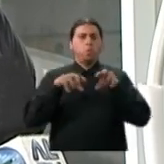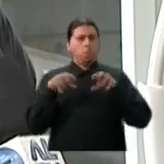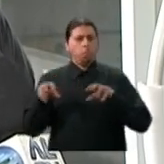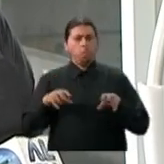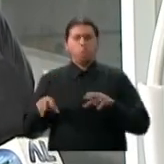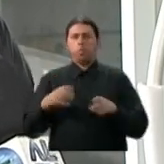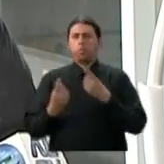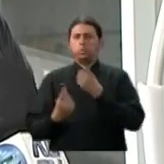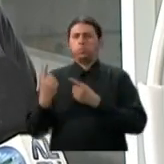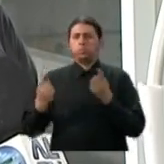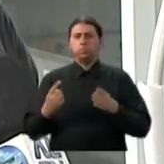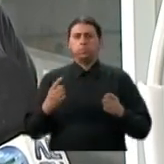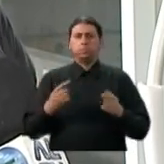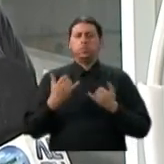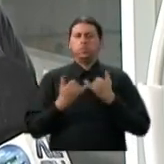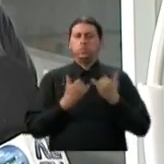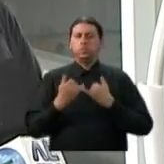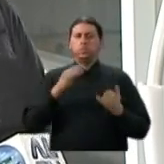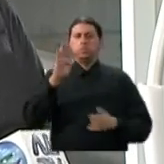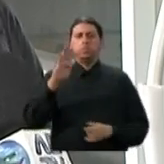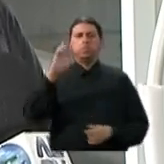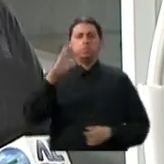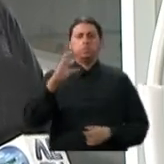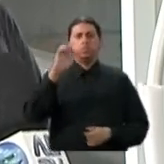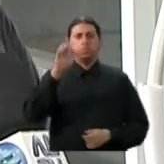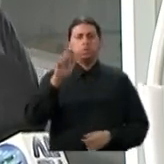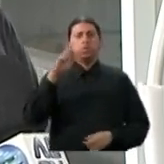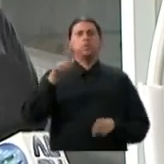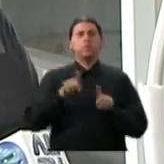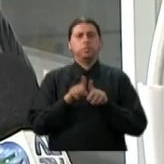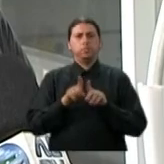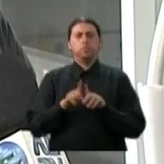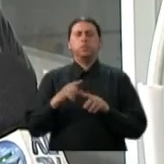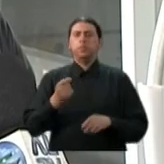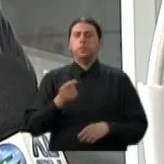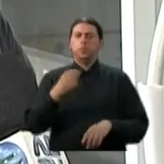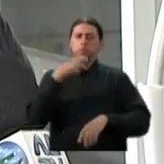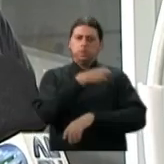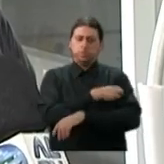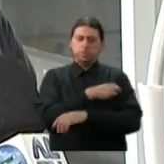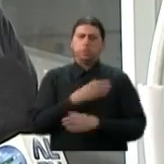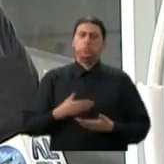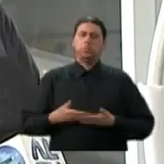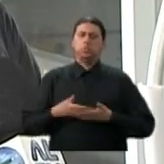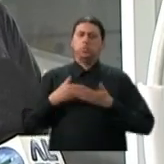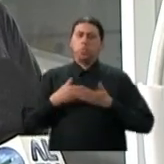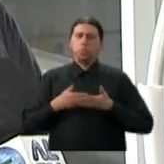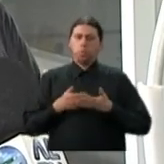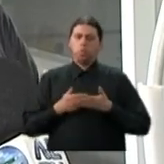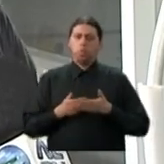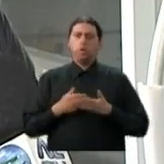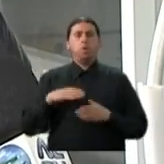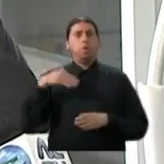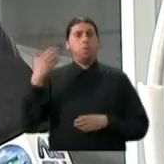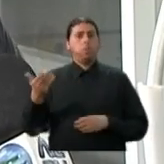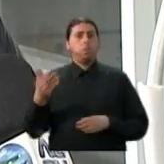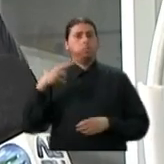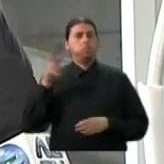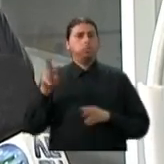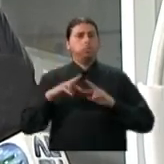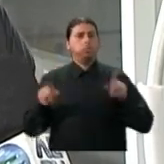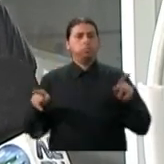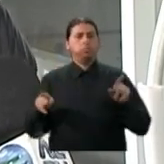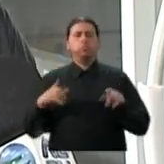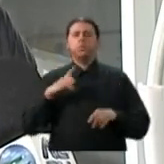febre amarela. A BCG, que é a vacina dos recém-nascidos, é outra, né? Que a gente tem alguns postos